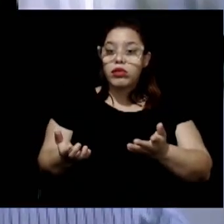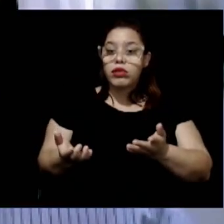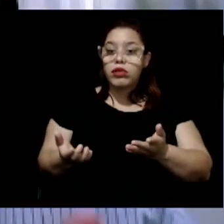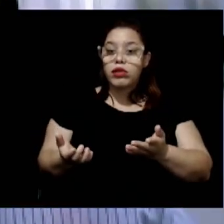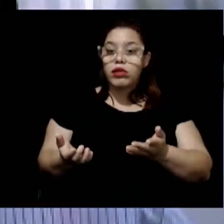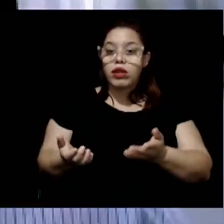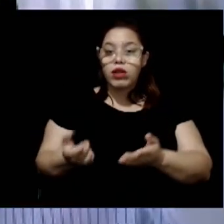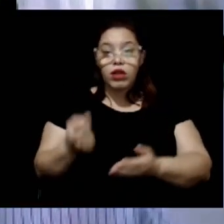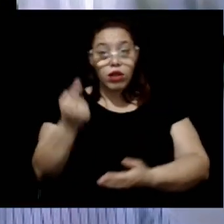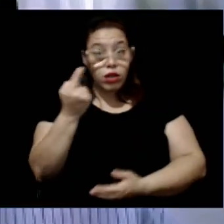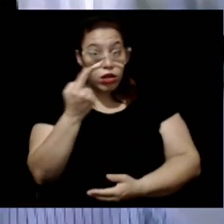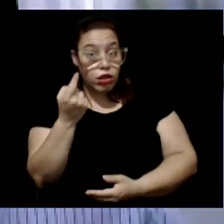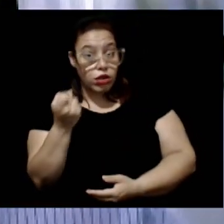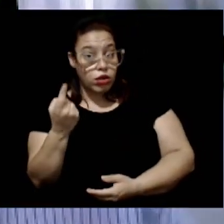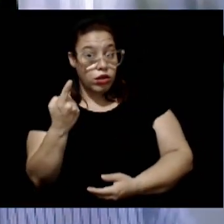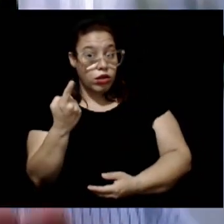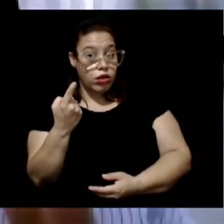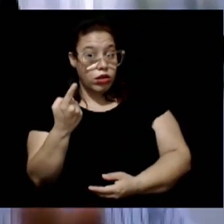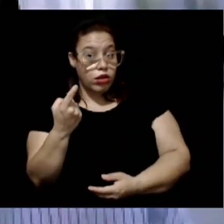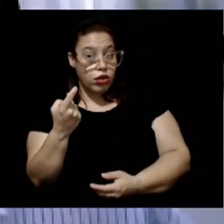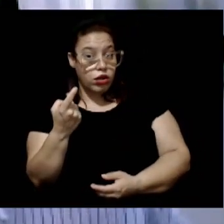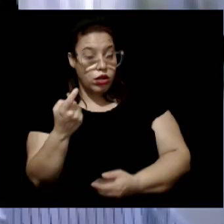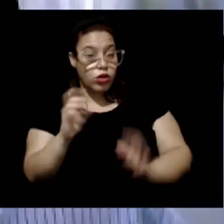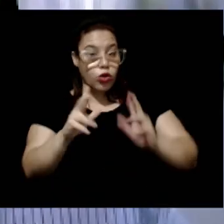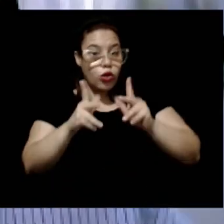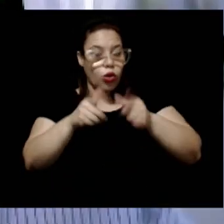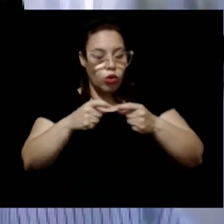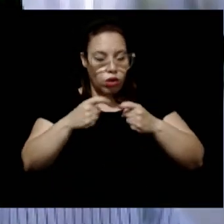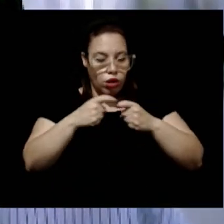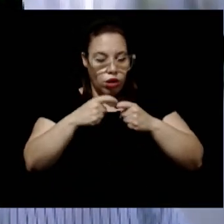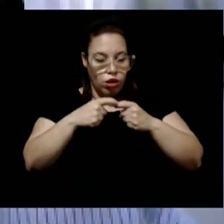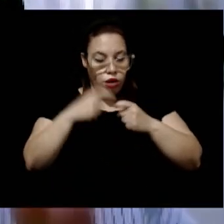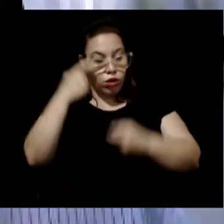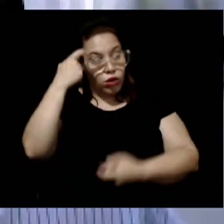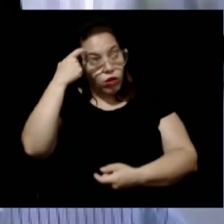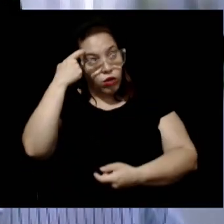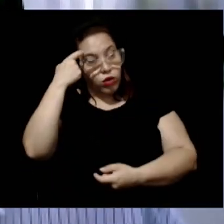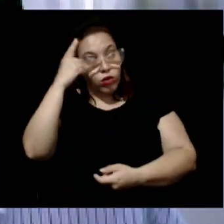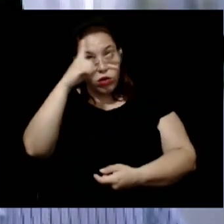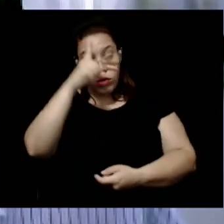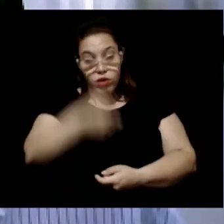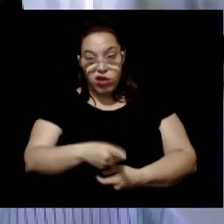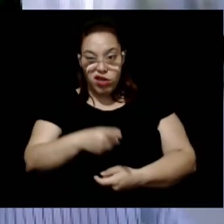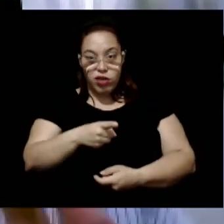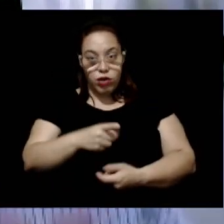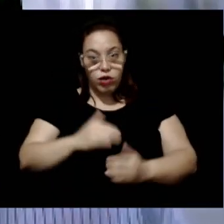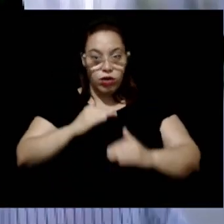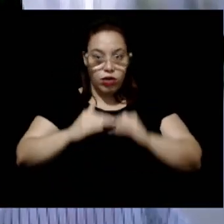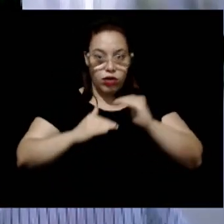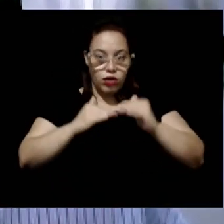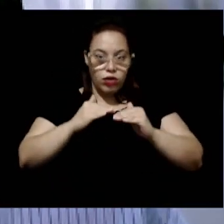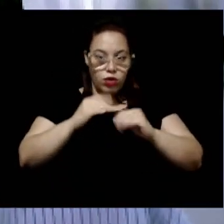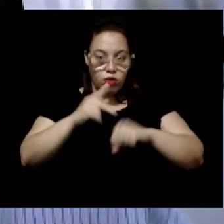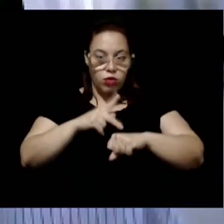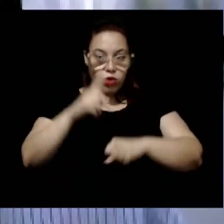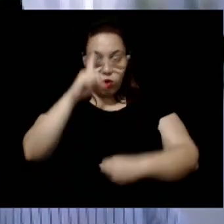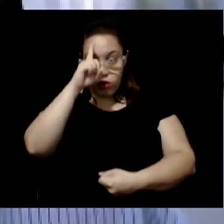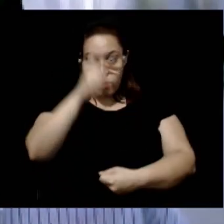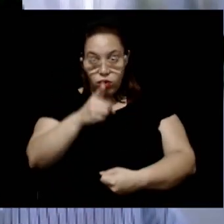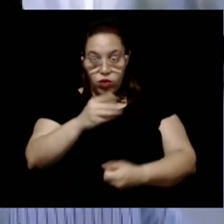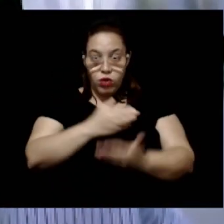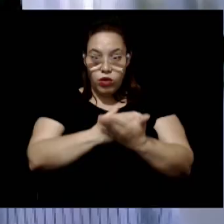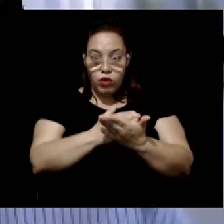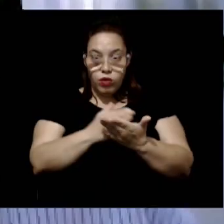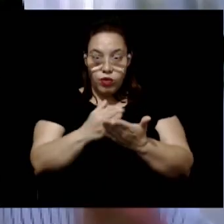isso vale para toda a medicina. O diagnóstico ou a elaboração de hipótese diagnóstica começa com uma boa